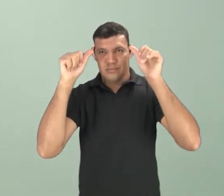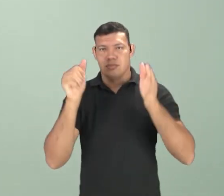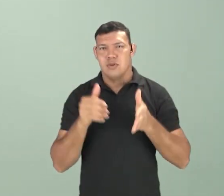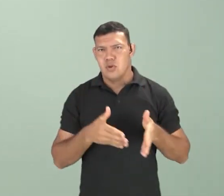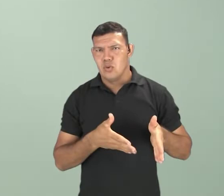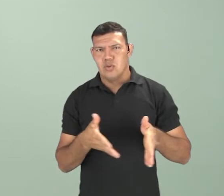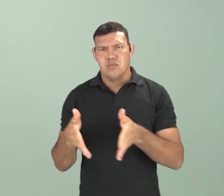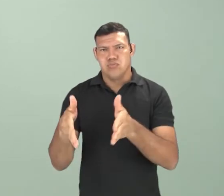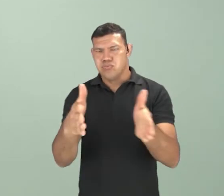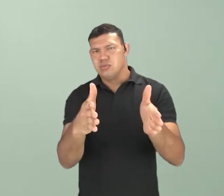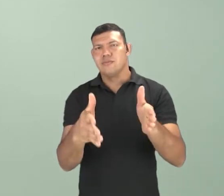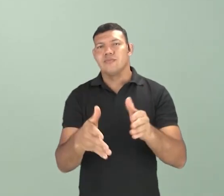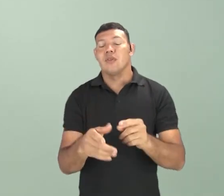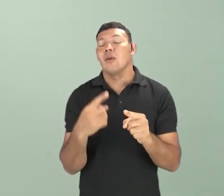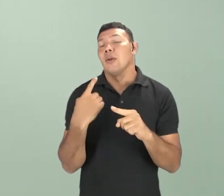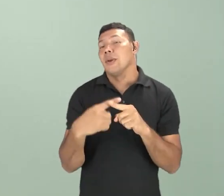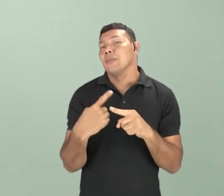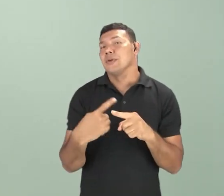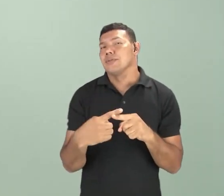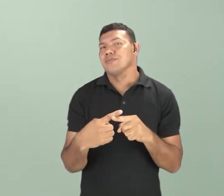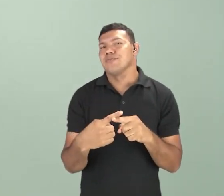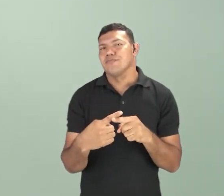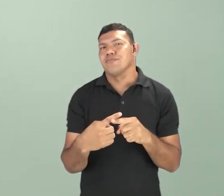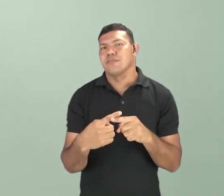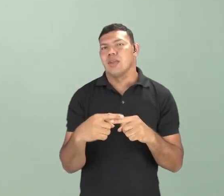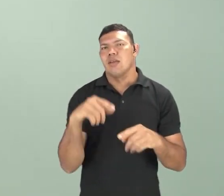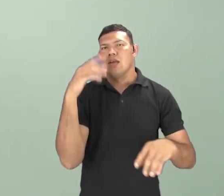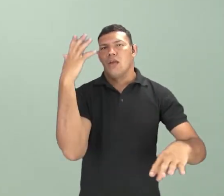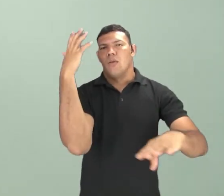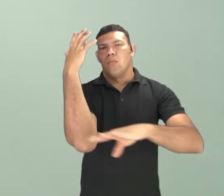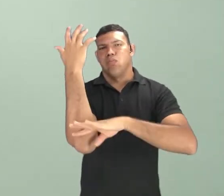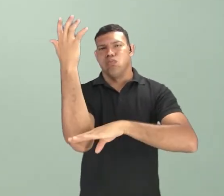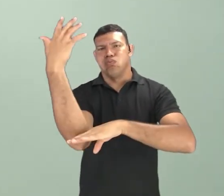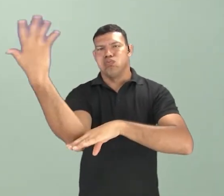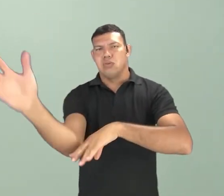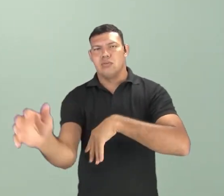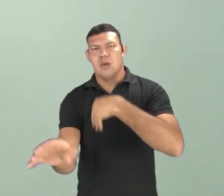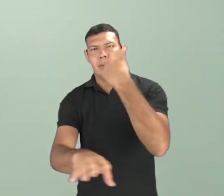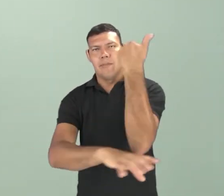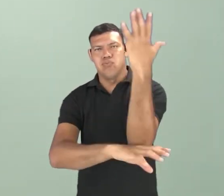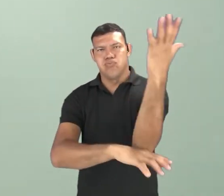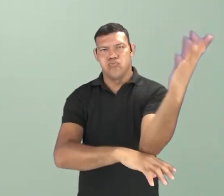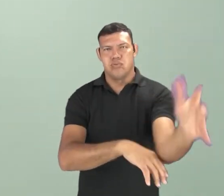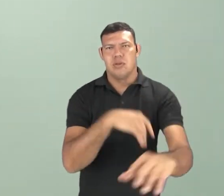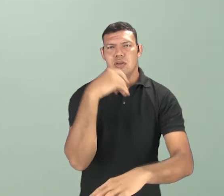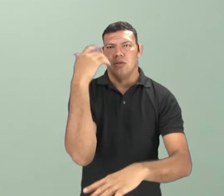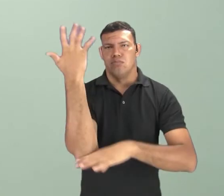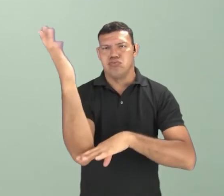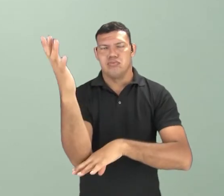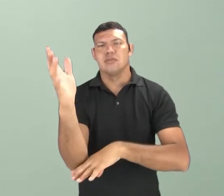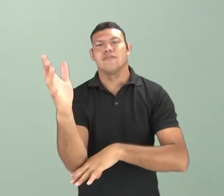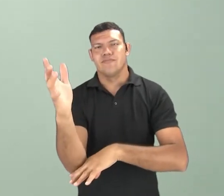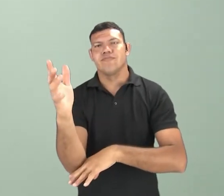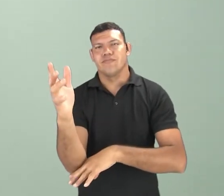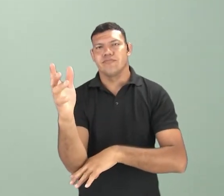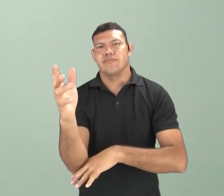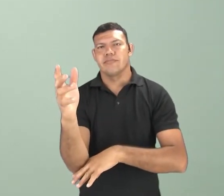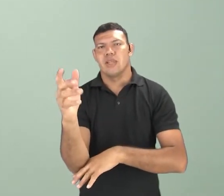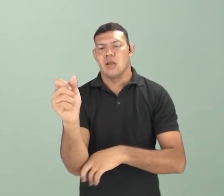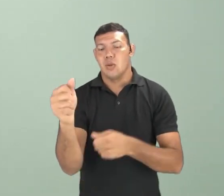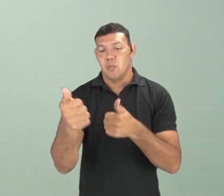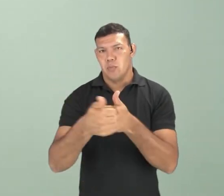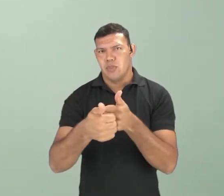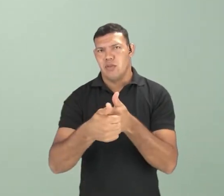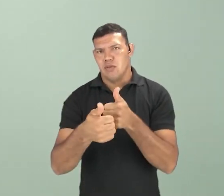de assoreamento, porque realmente está havendo desmatamentos, né, próximo aos rios, nós chamamos das matas